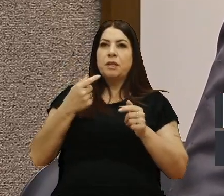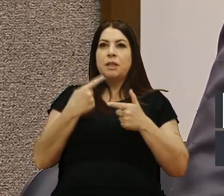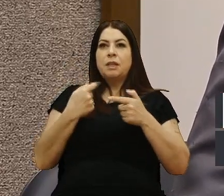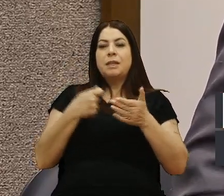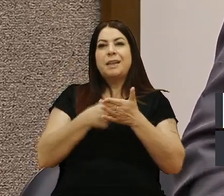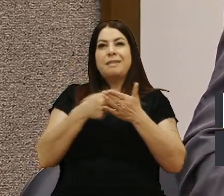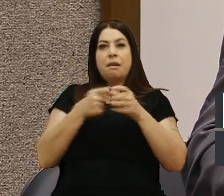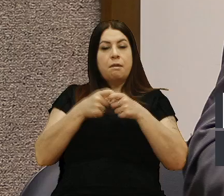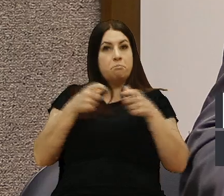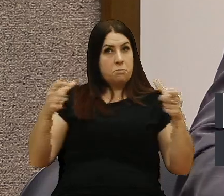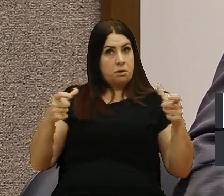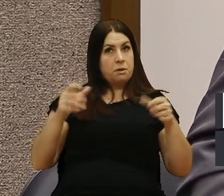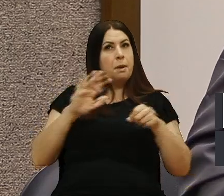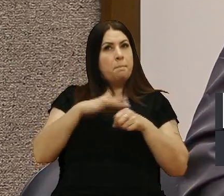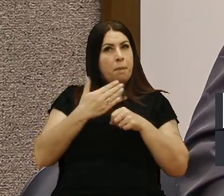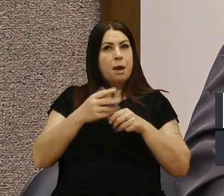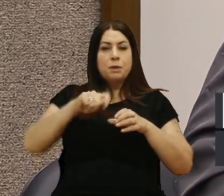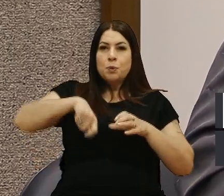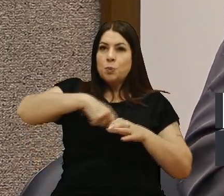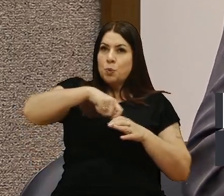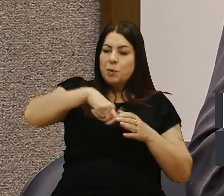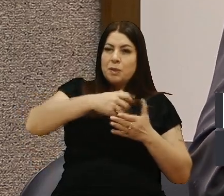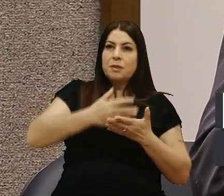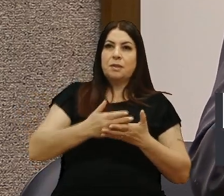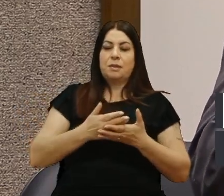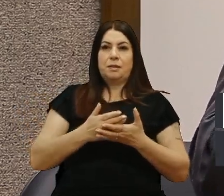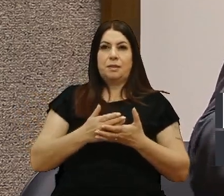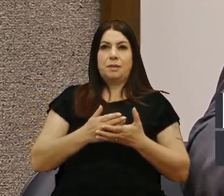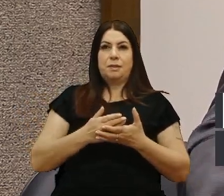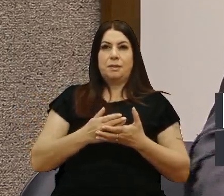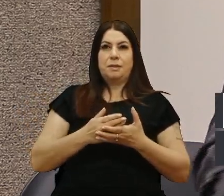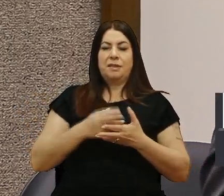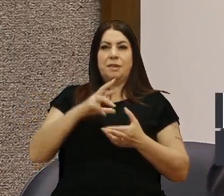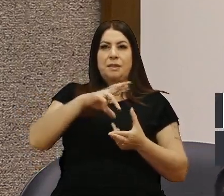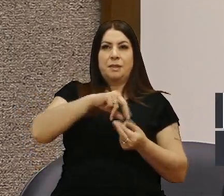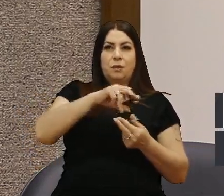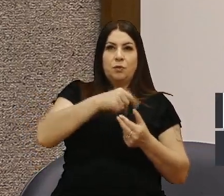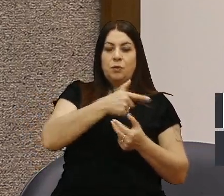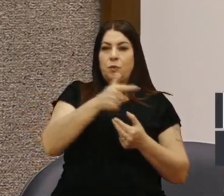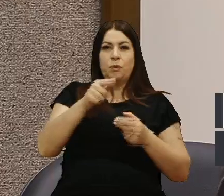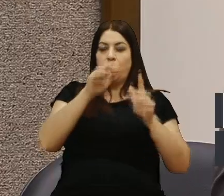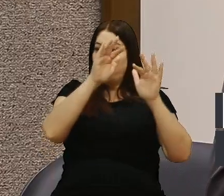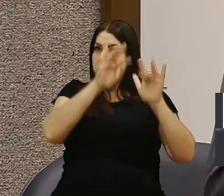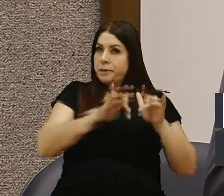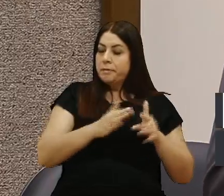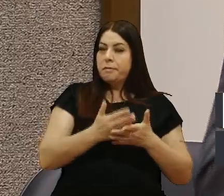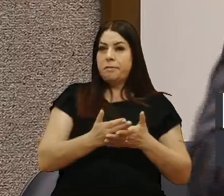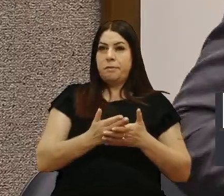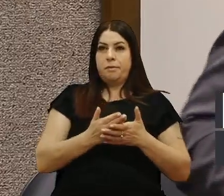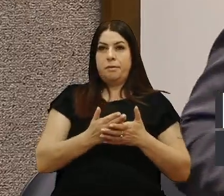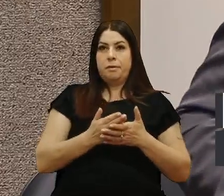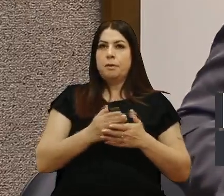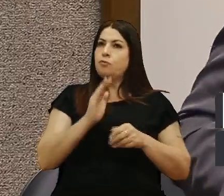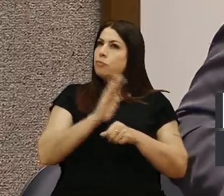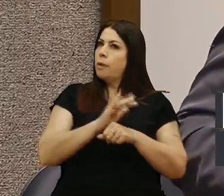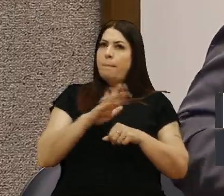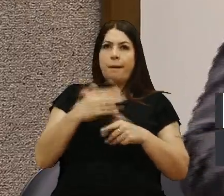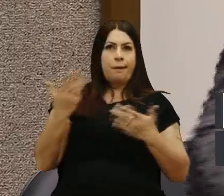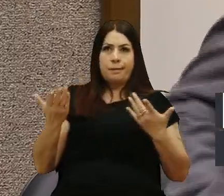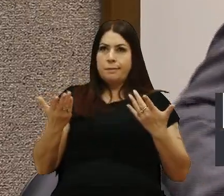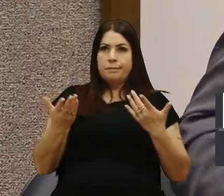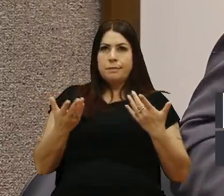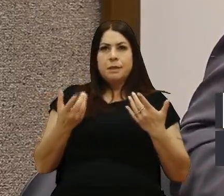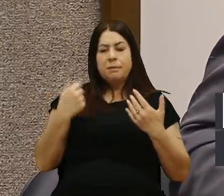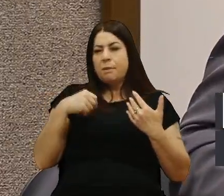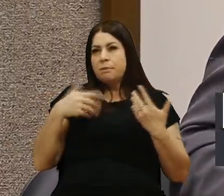ampliar. E levar mais cozinhas, as recicladoras que não estão cadastradas, e ajudar mais quem